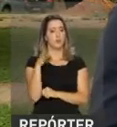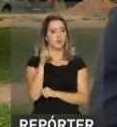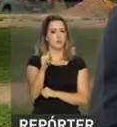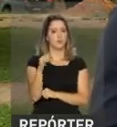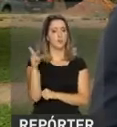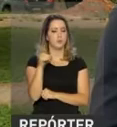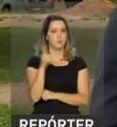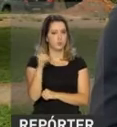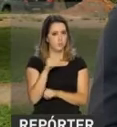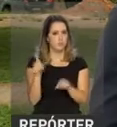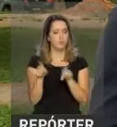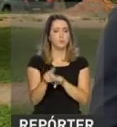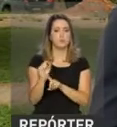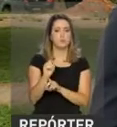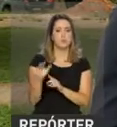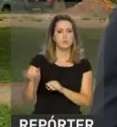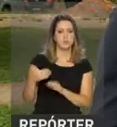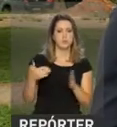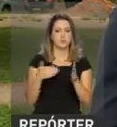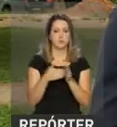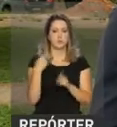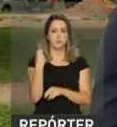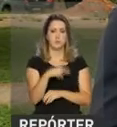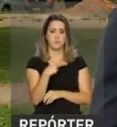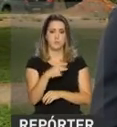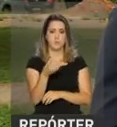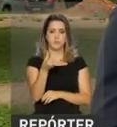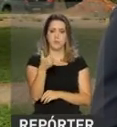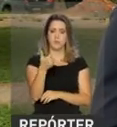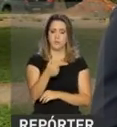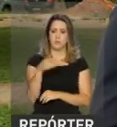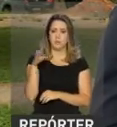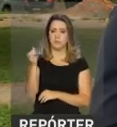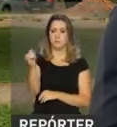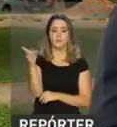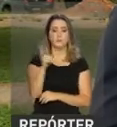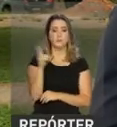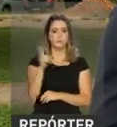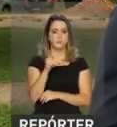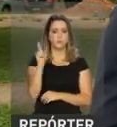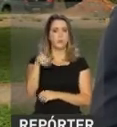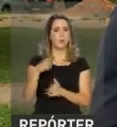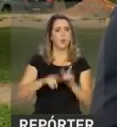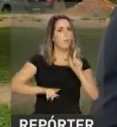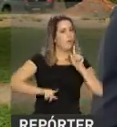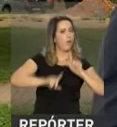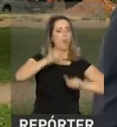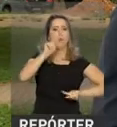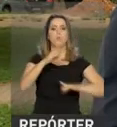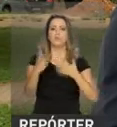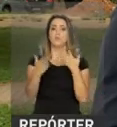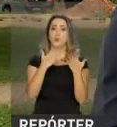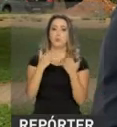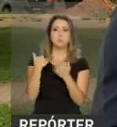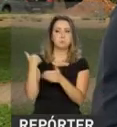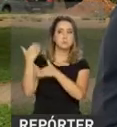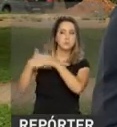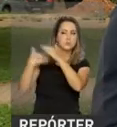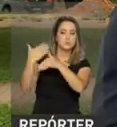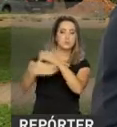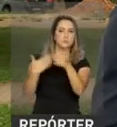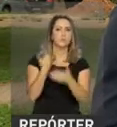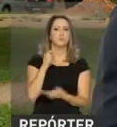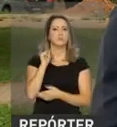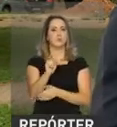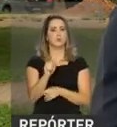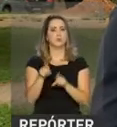a novembro o saldo é de 62 bilhões de dólares uma marca inédita desde o início da série histórica ou